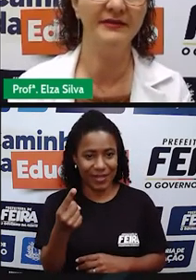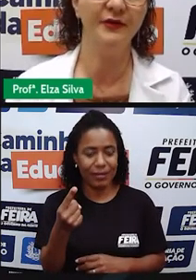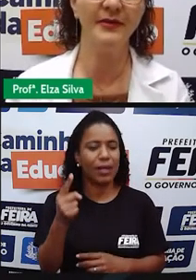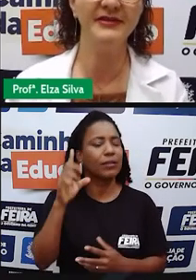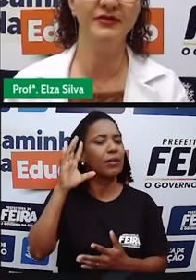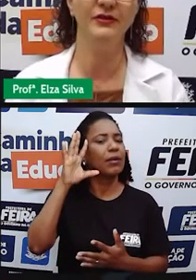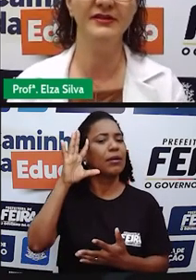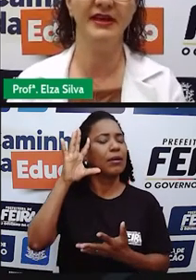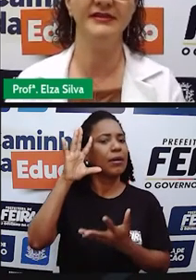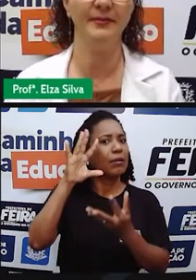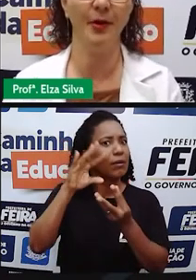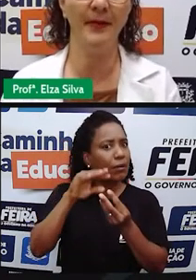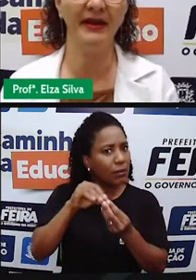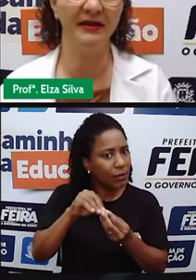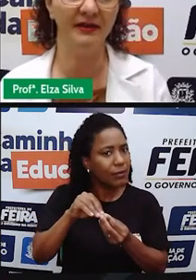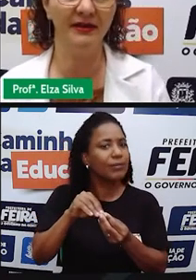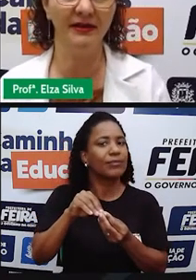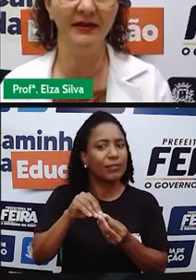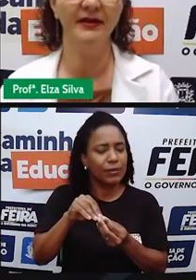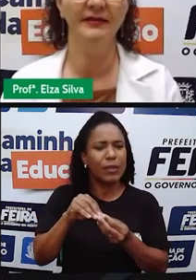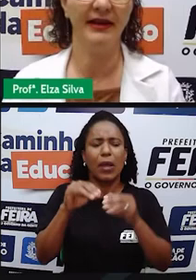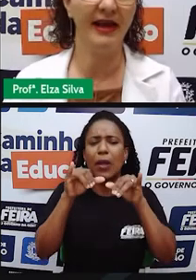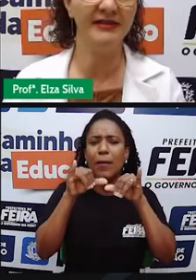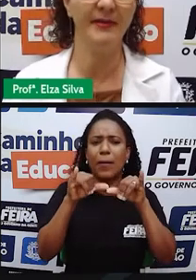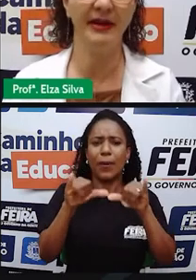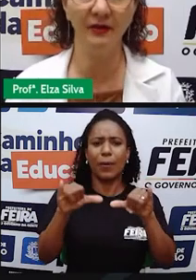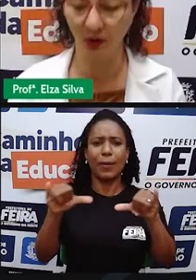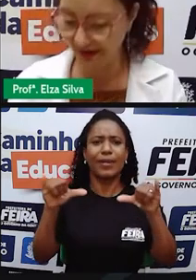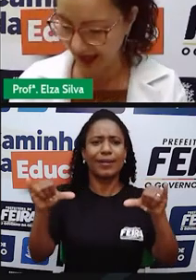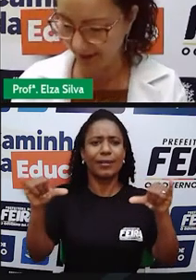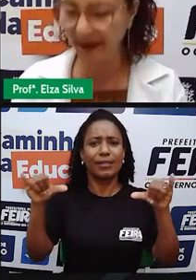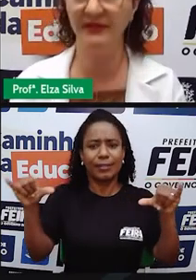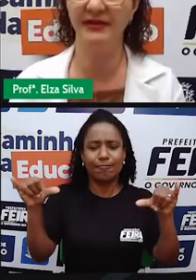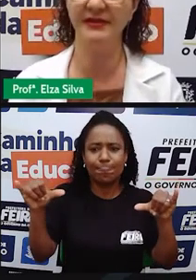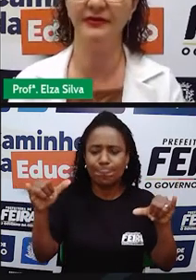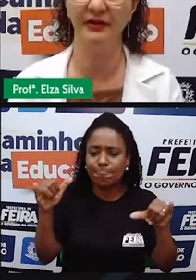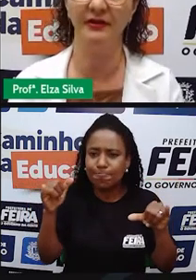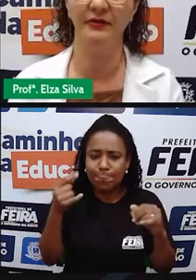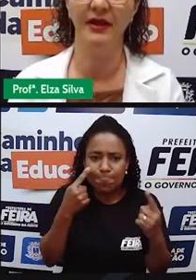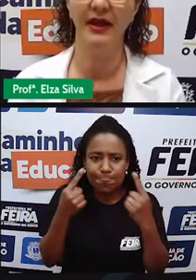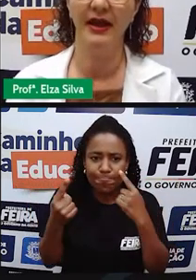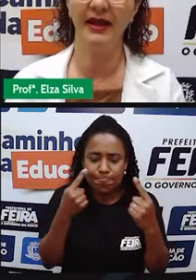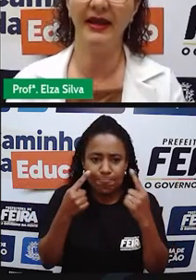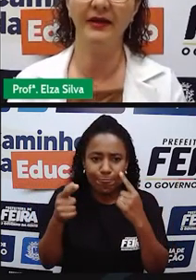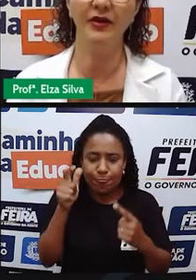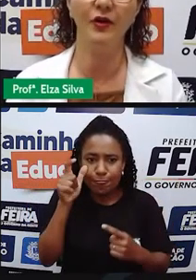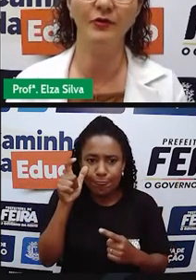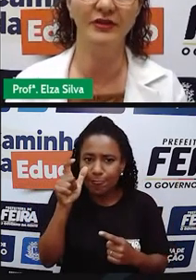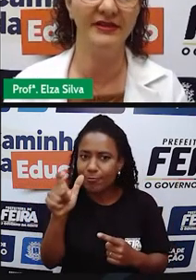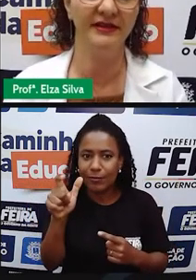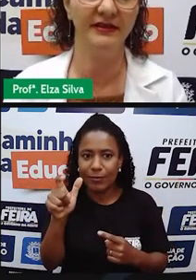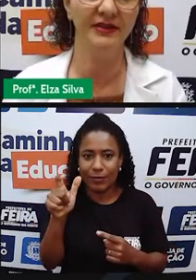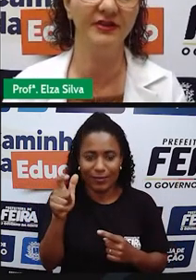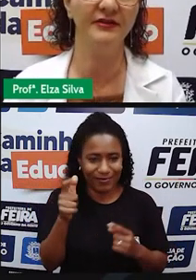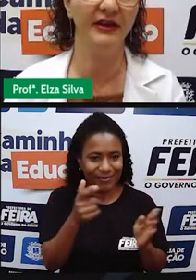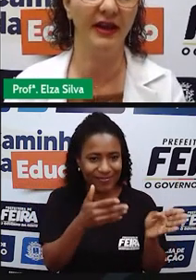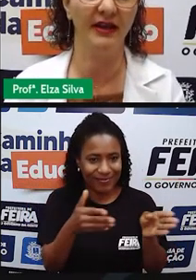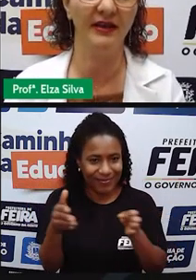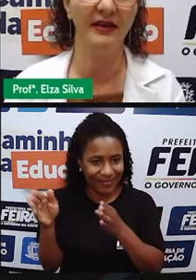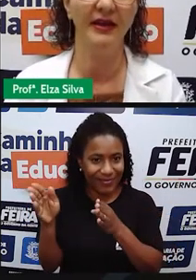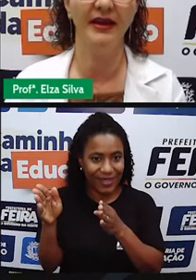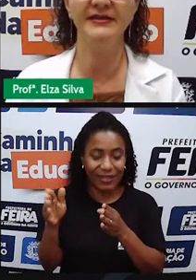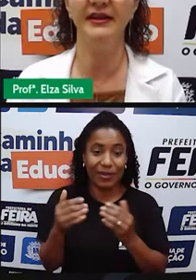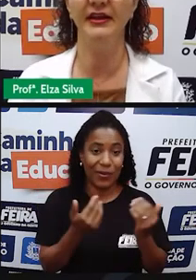as informações que essa propaganda traz para nós a partir desse vídeo. É claro que, como disse a teacher